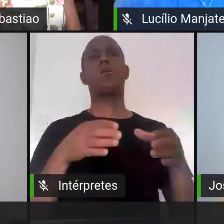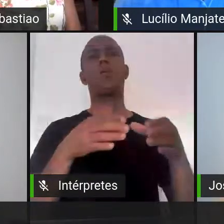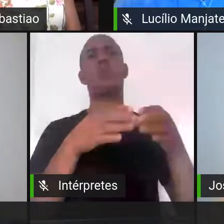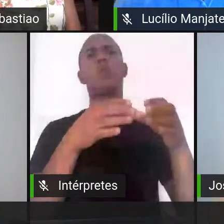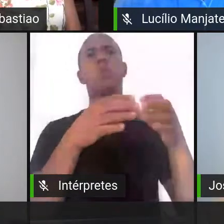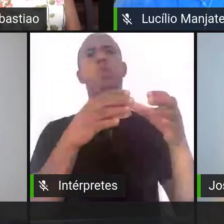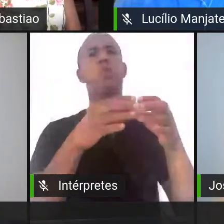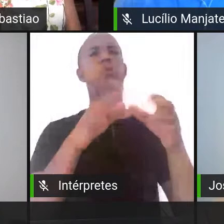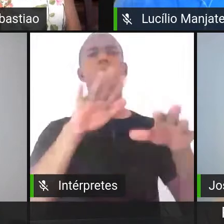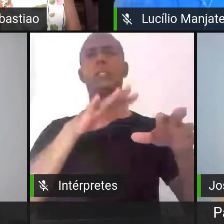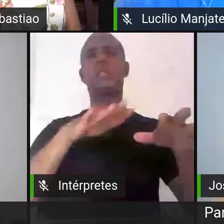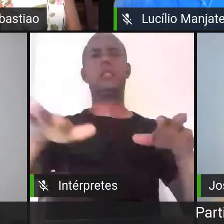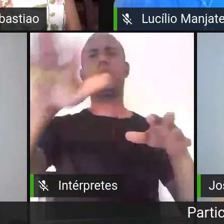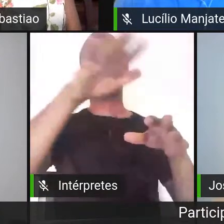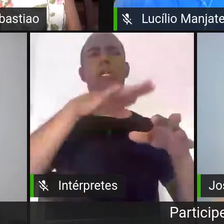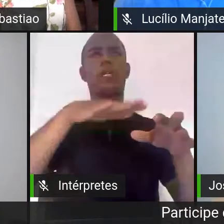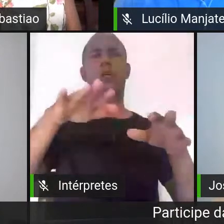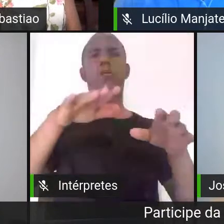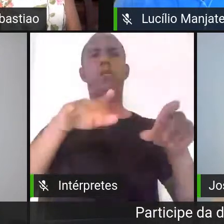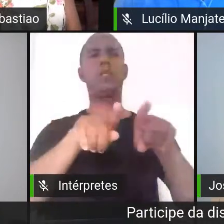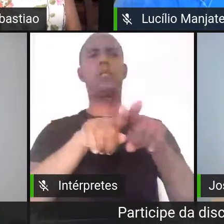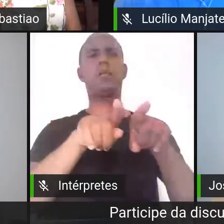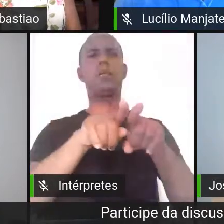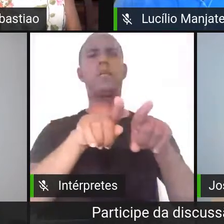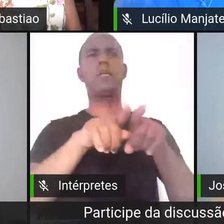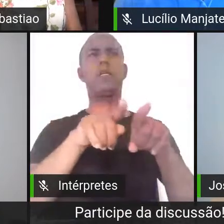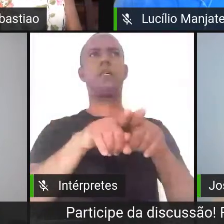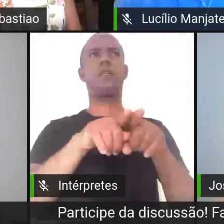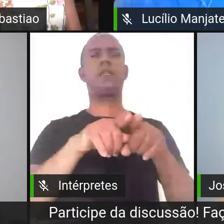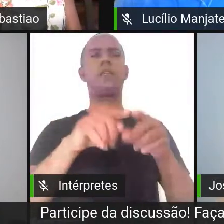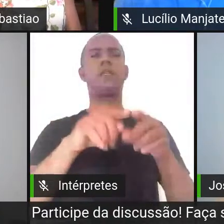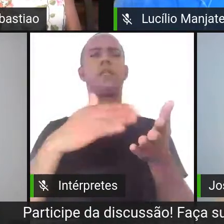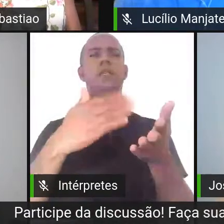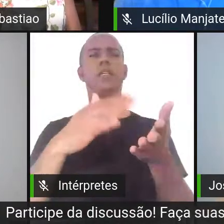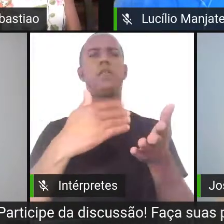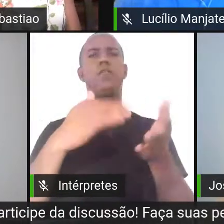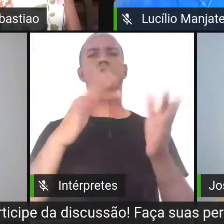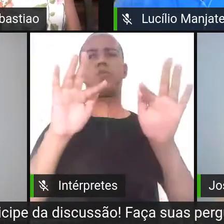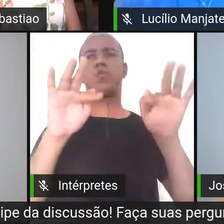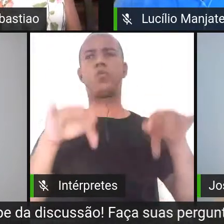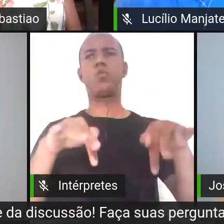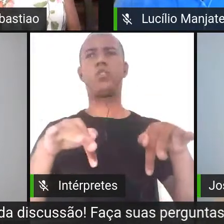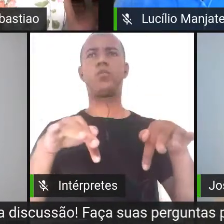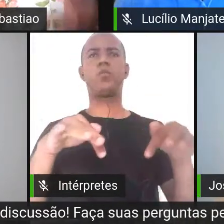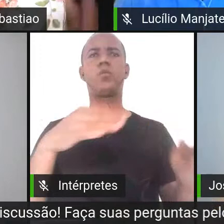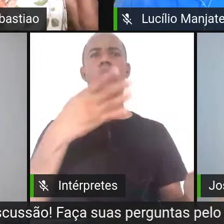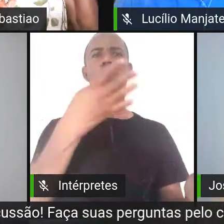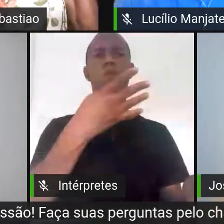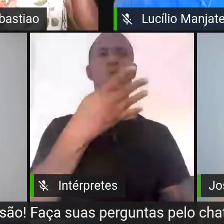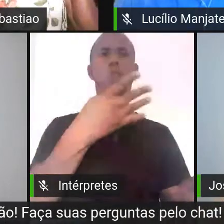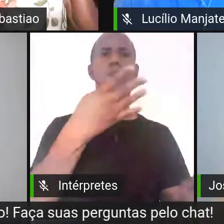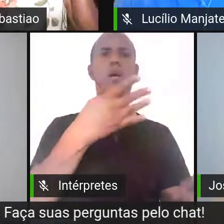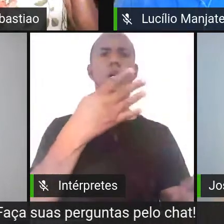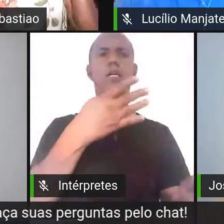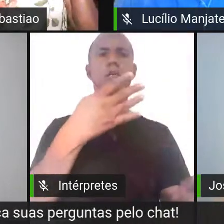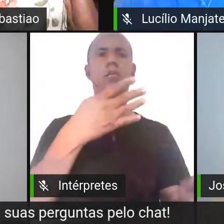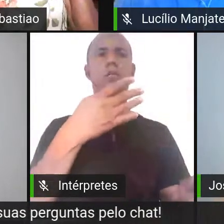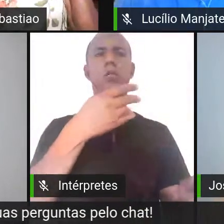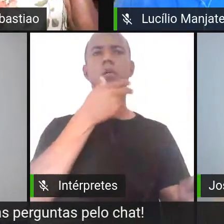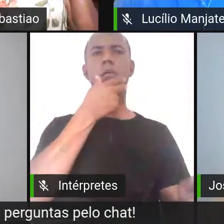o meu penúltimo livro, o meu quarto livro, Paternizando o Diário de um Pai em Cativeiro,